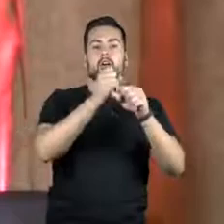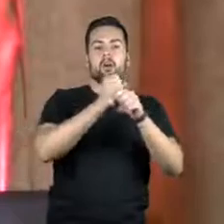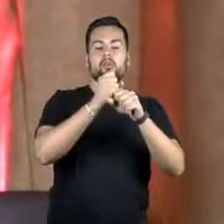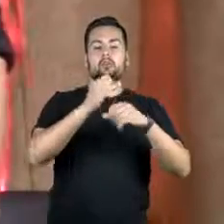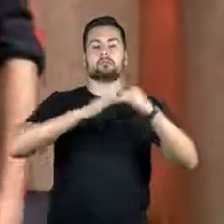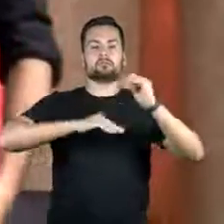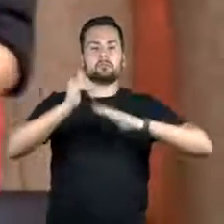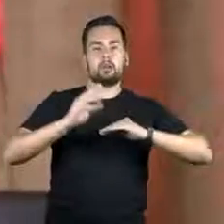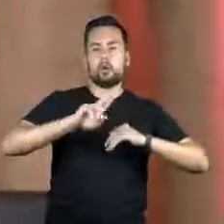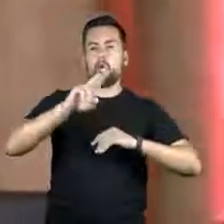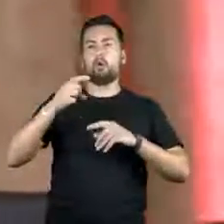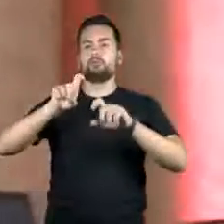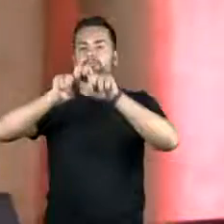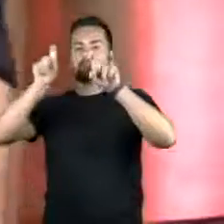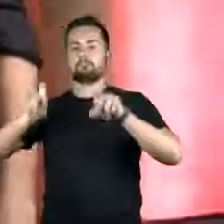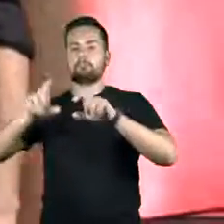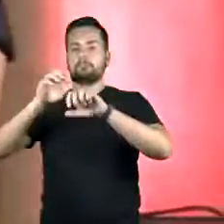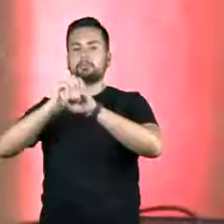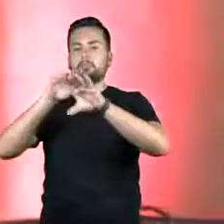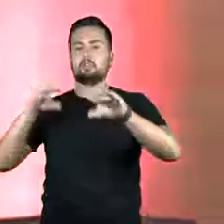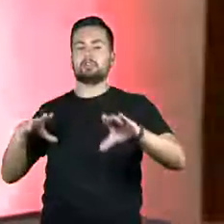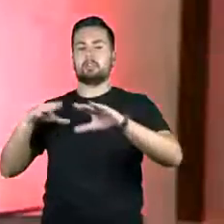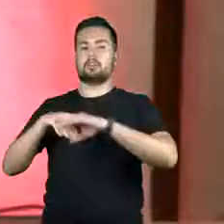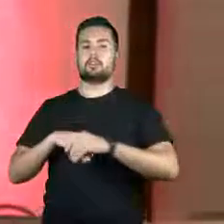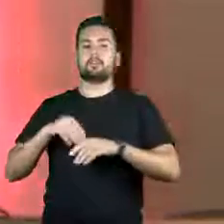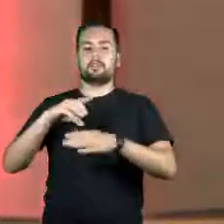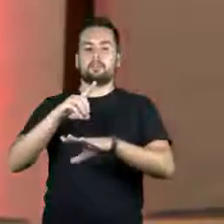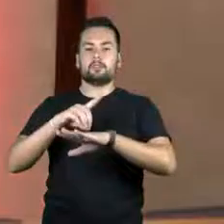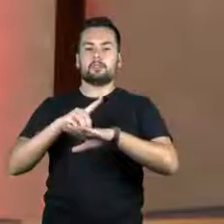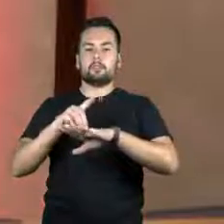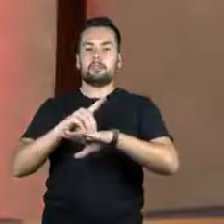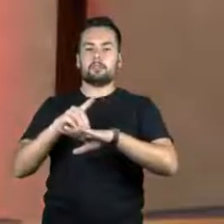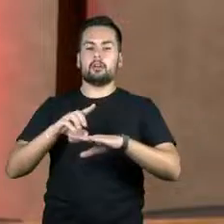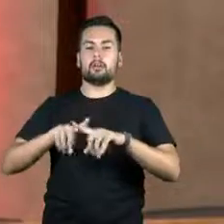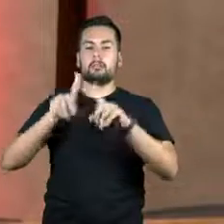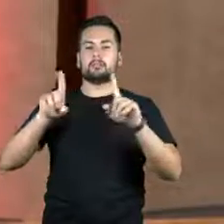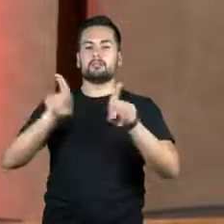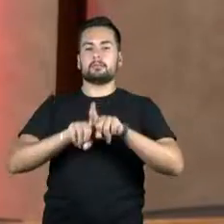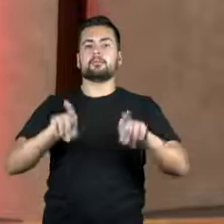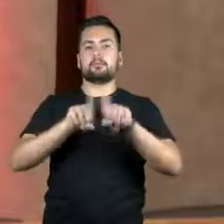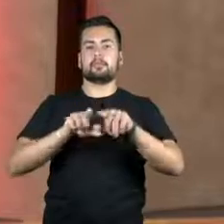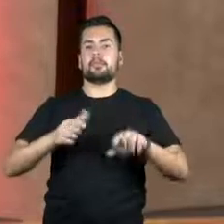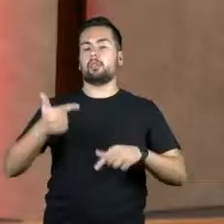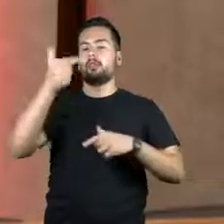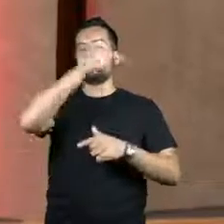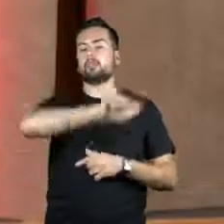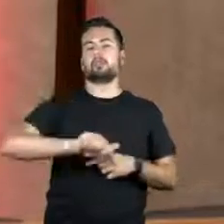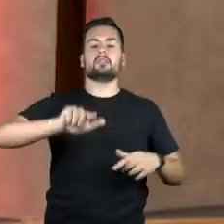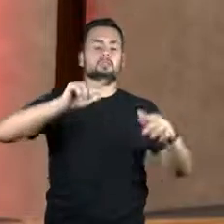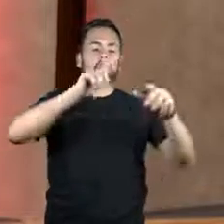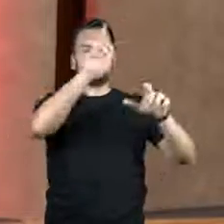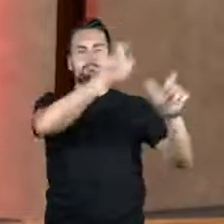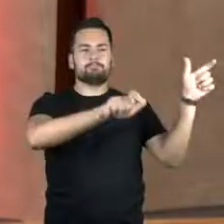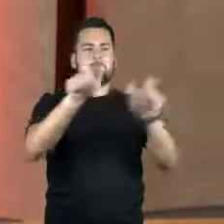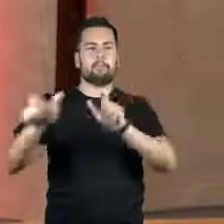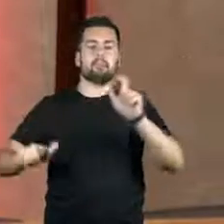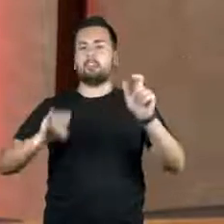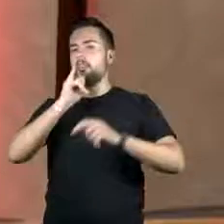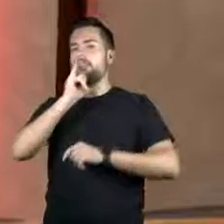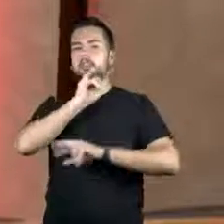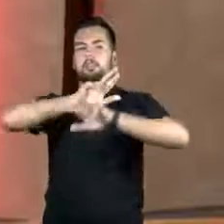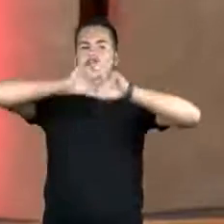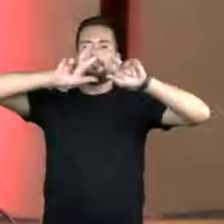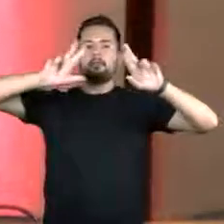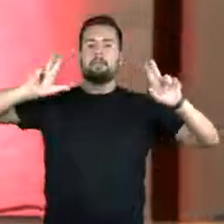cálculo digital, né, computadorizado, mas também, além de tudo isso, existem muitas pessoas, existem muitos